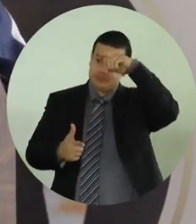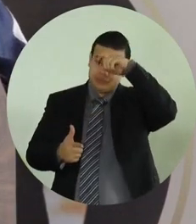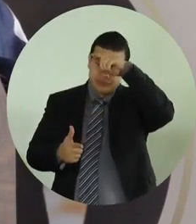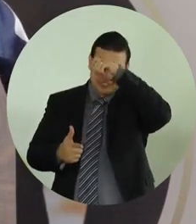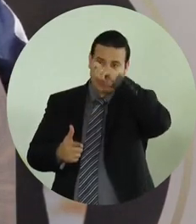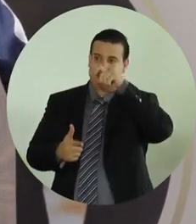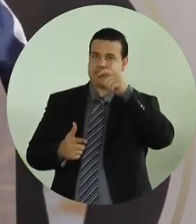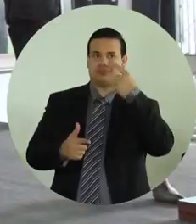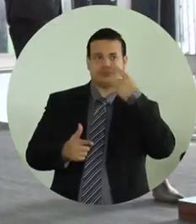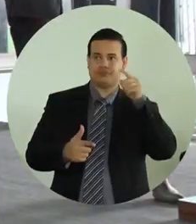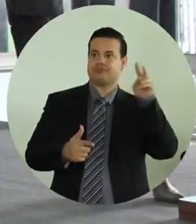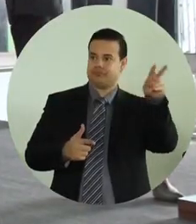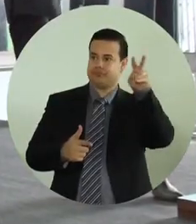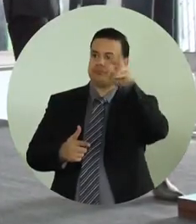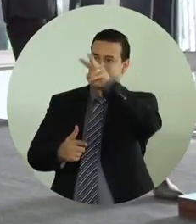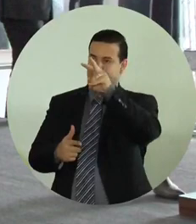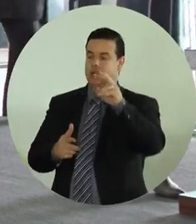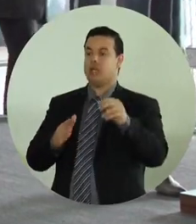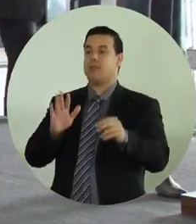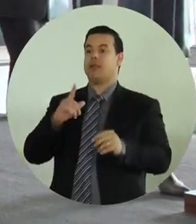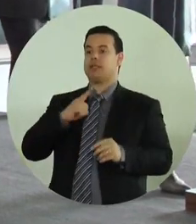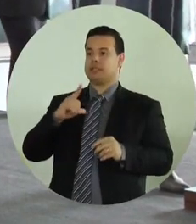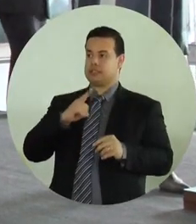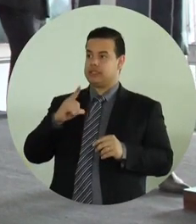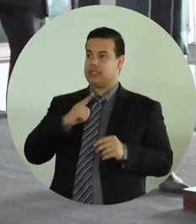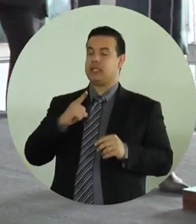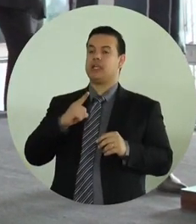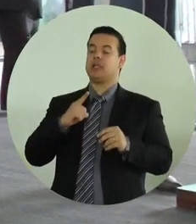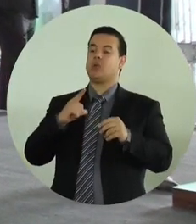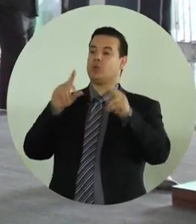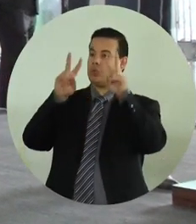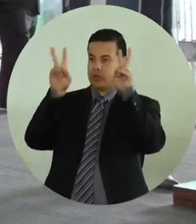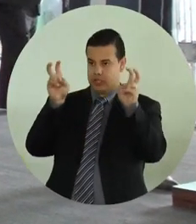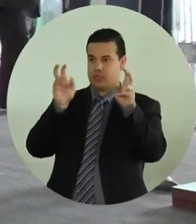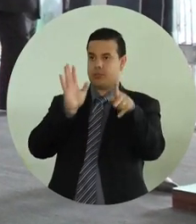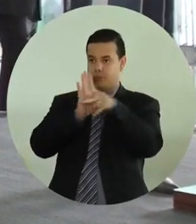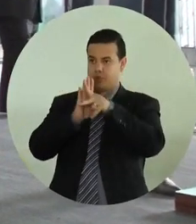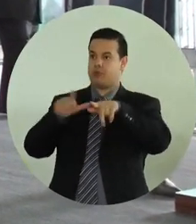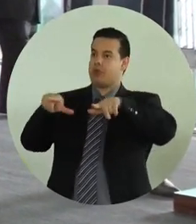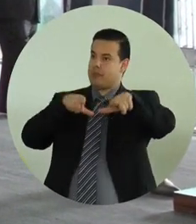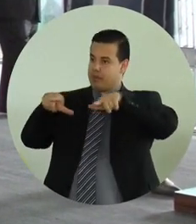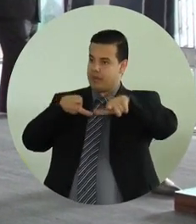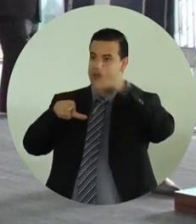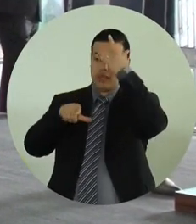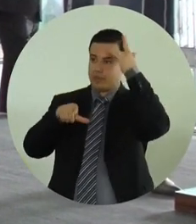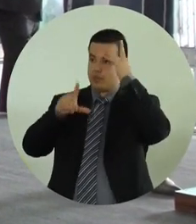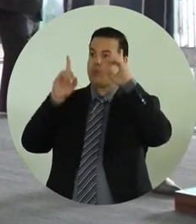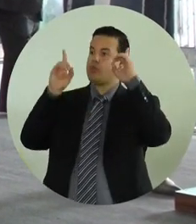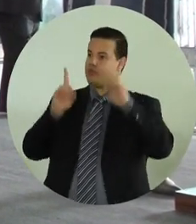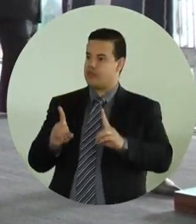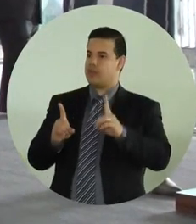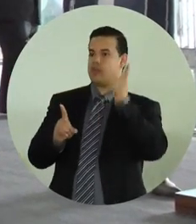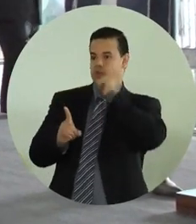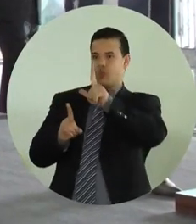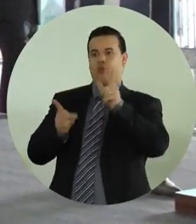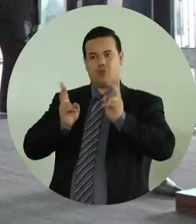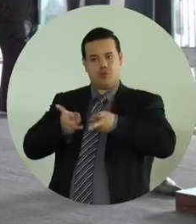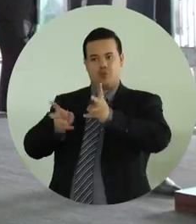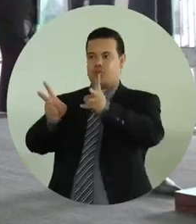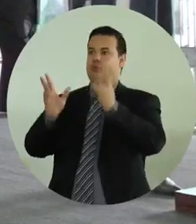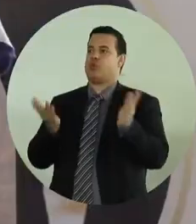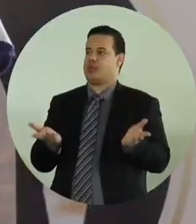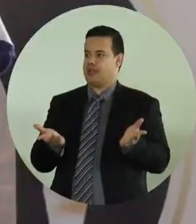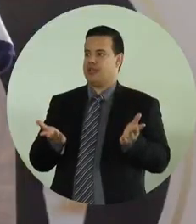apresentaram, as questões que envolveram a empregabilidade das pessoas com deficiência ficou preservada. A gente